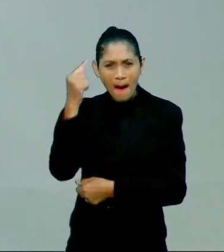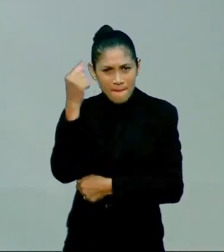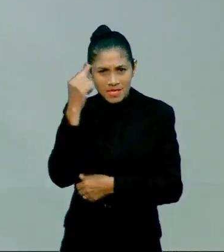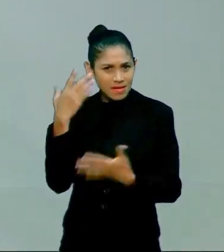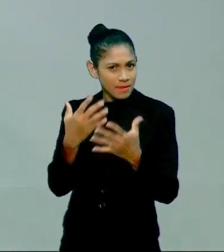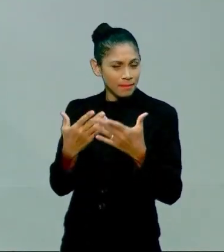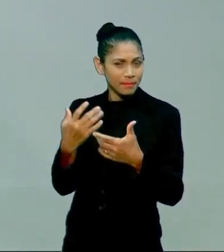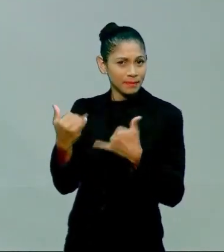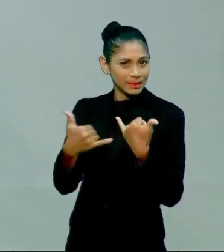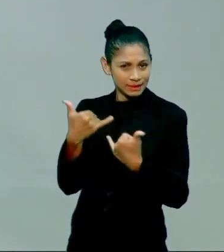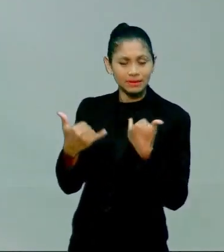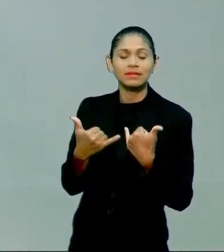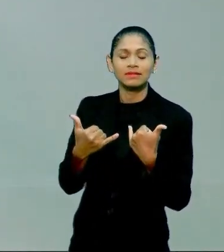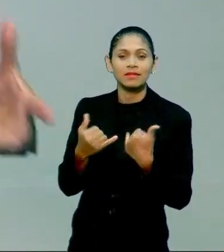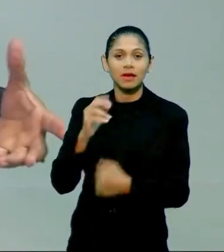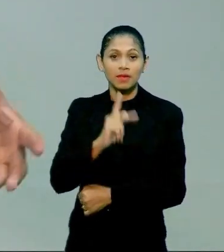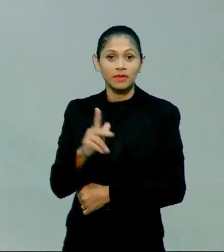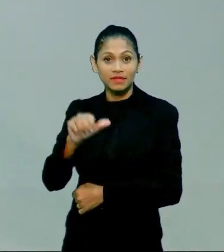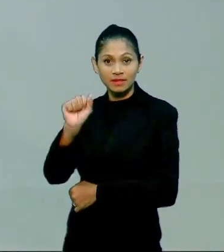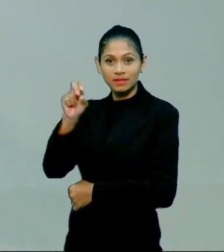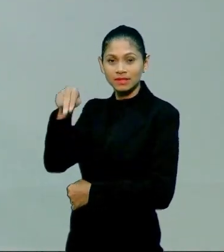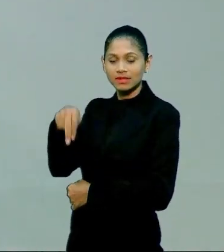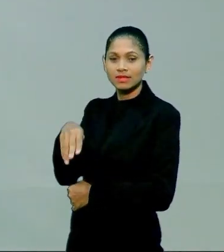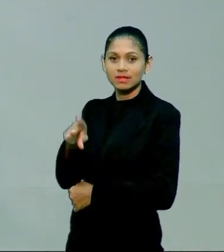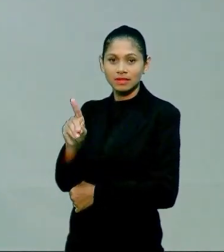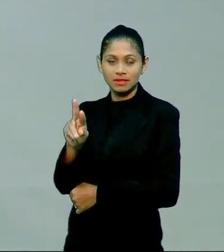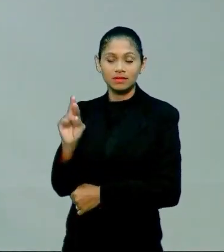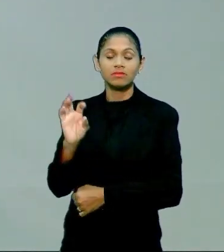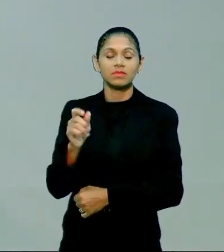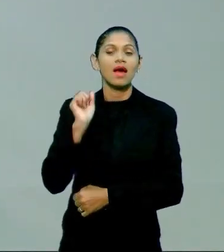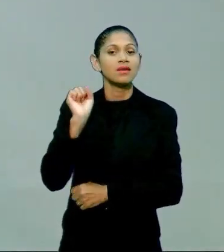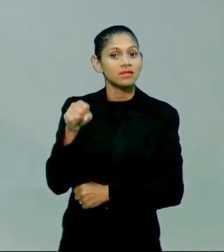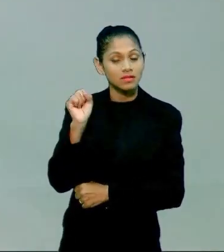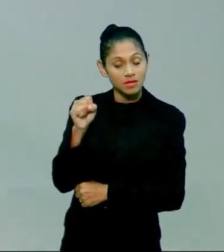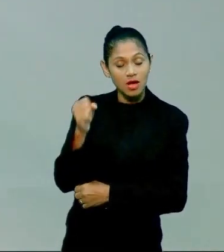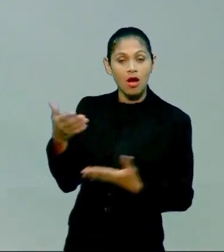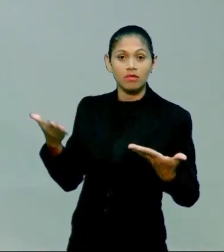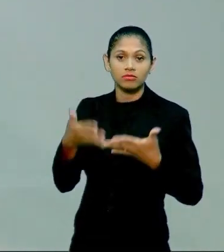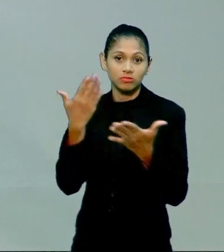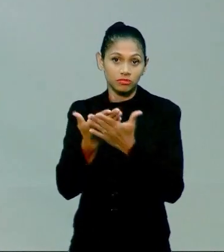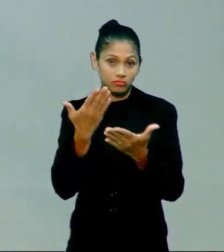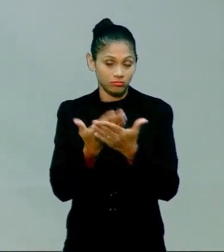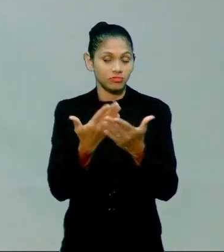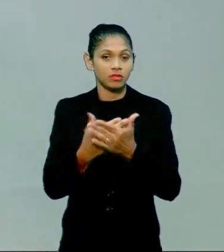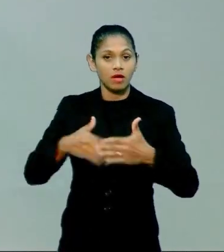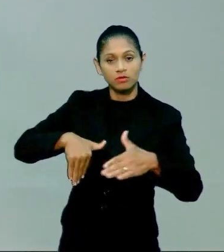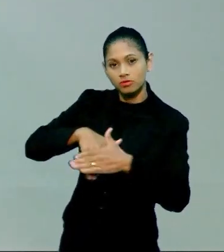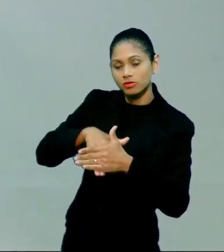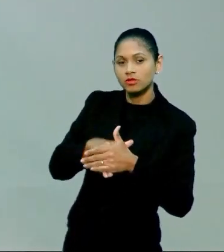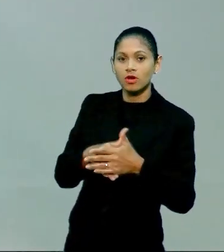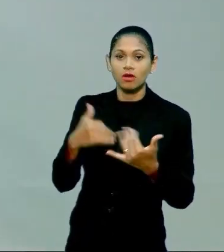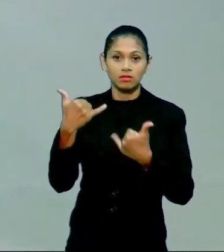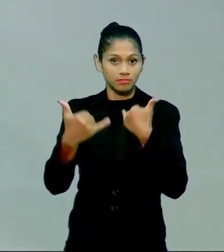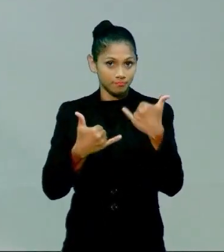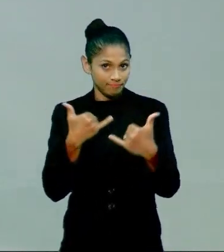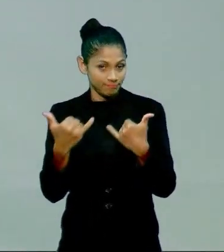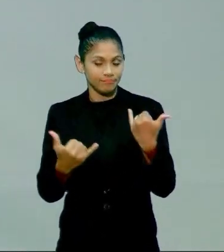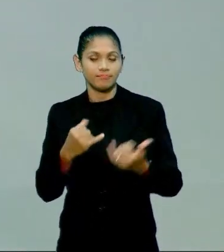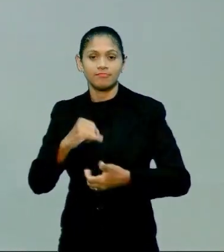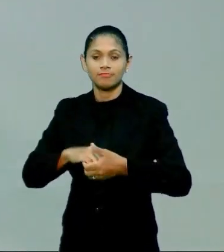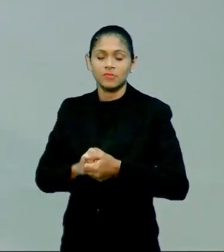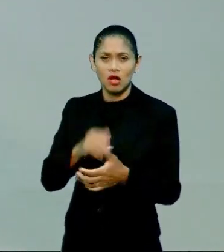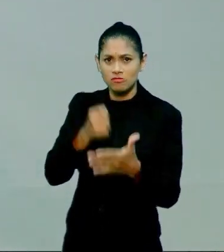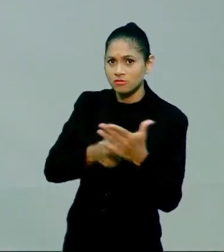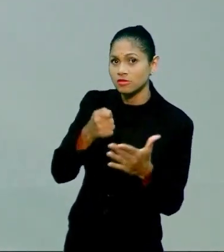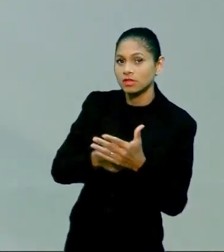Eu sou André Vasconcelos, professor de educação física e sim! A gente vai abordar os jogos e brincadeiras no contexto em que vai ser cobrado do Enem. A gente